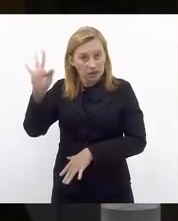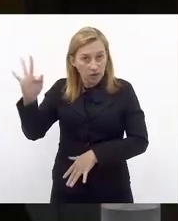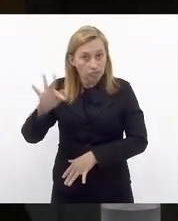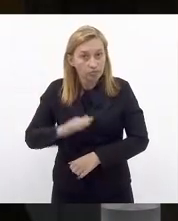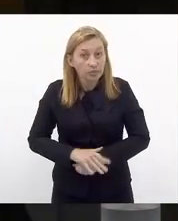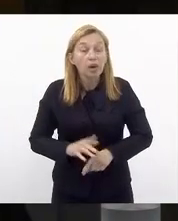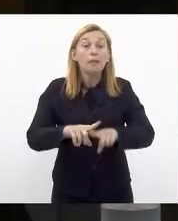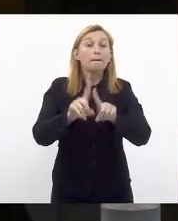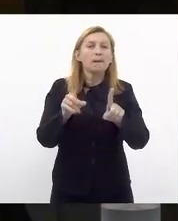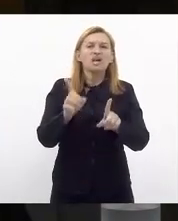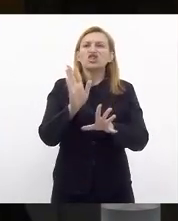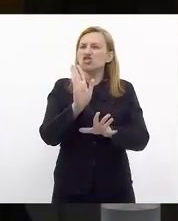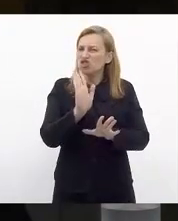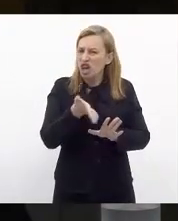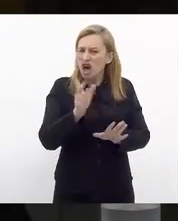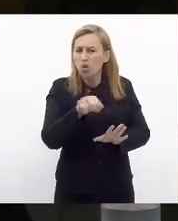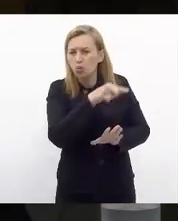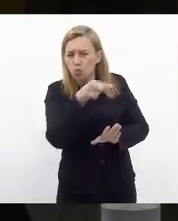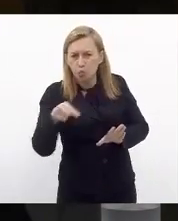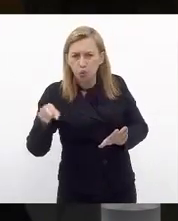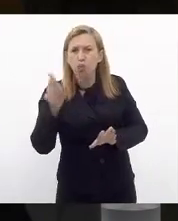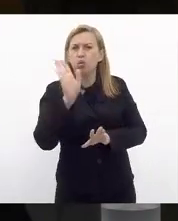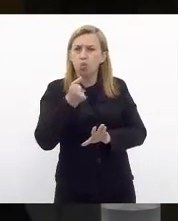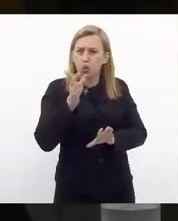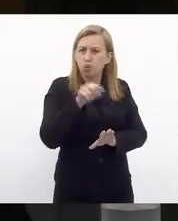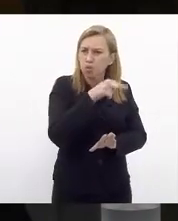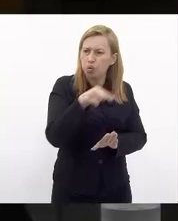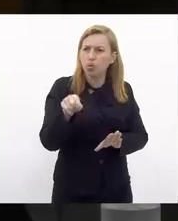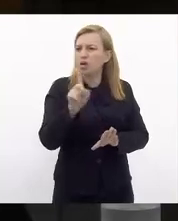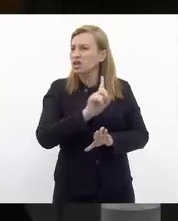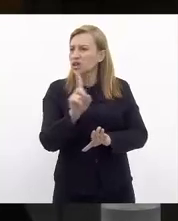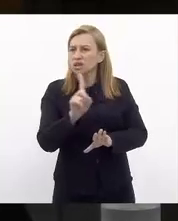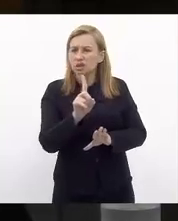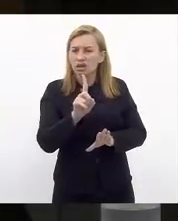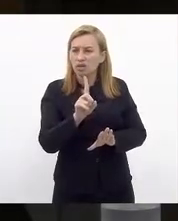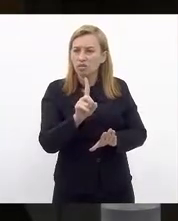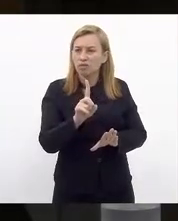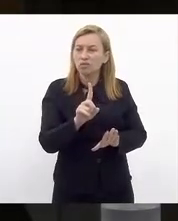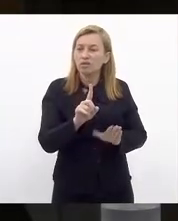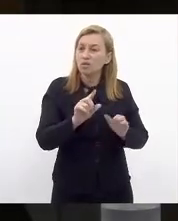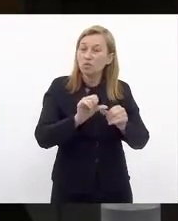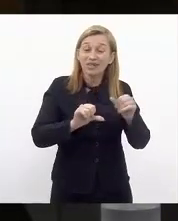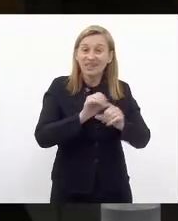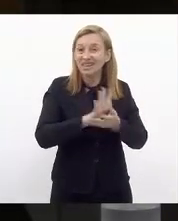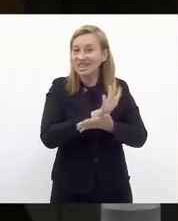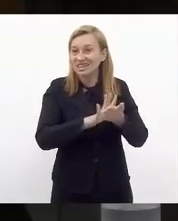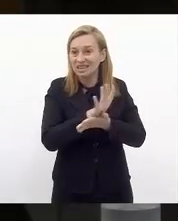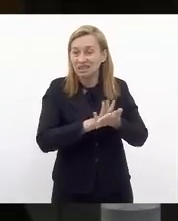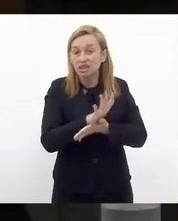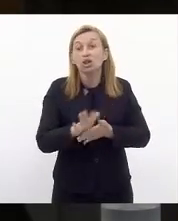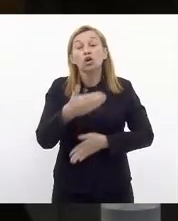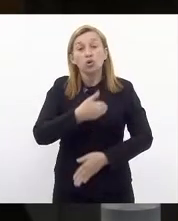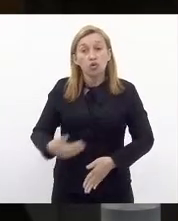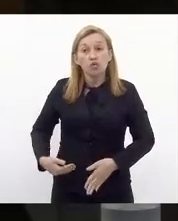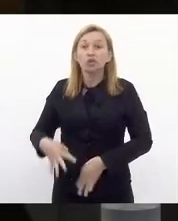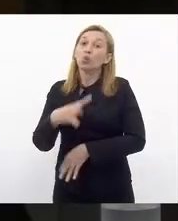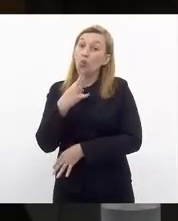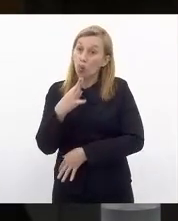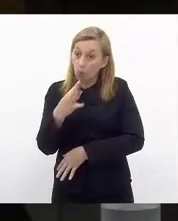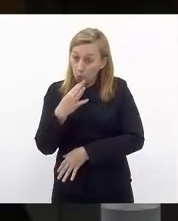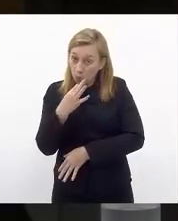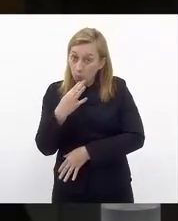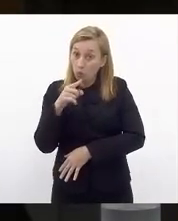mas isso já foi extinto viu só foi considerado que eu não vai ser modificado mais nada então o governo não reconhece